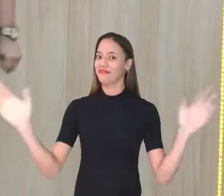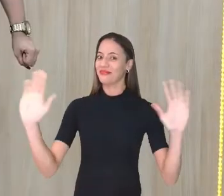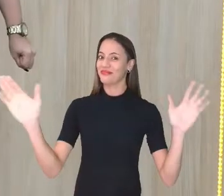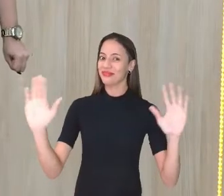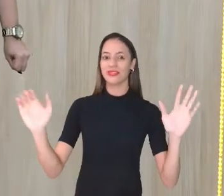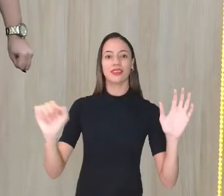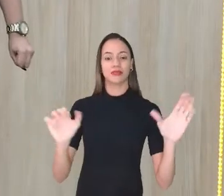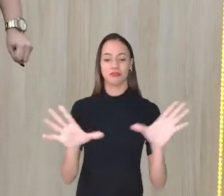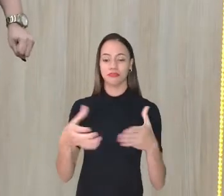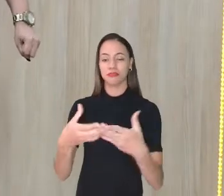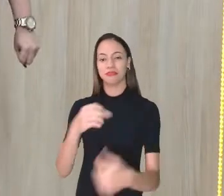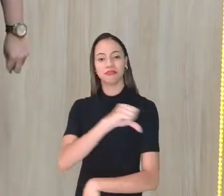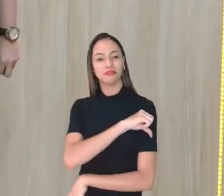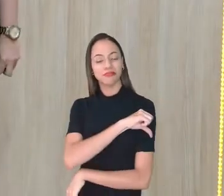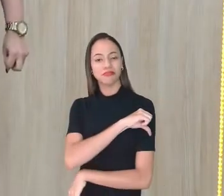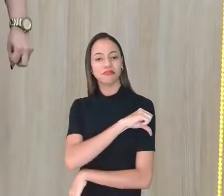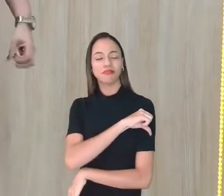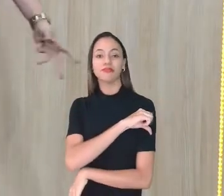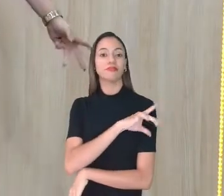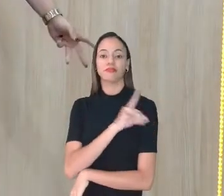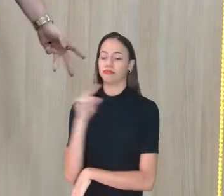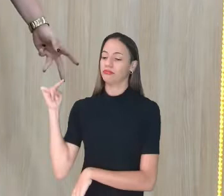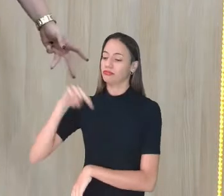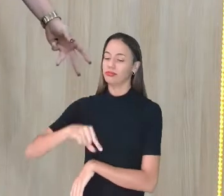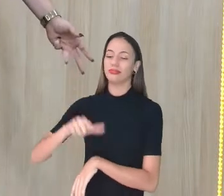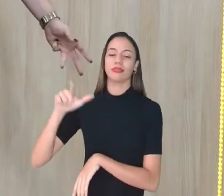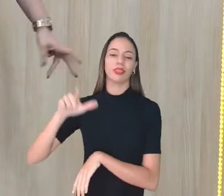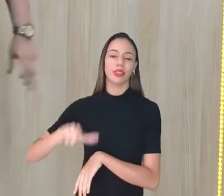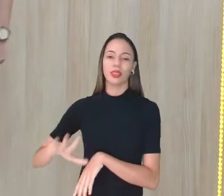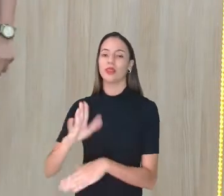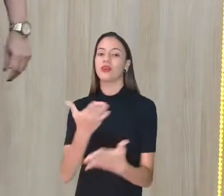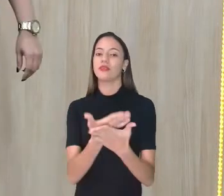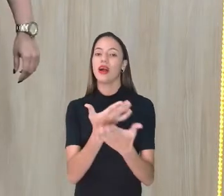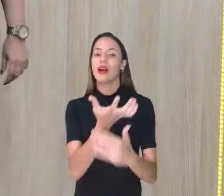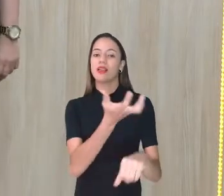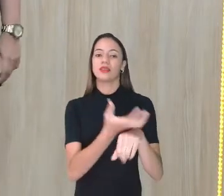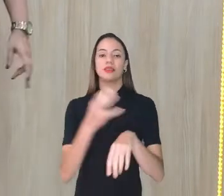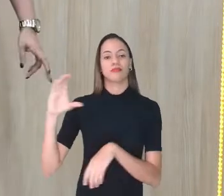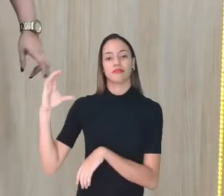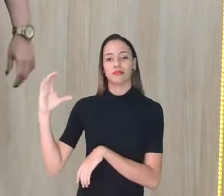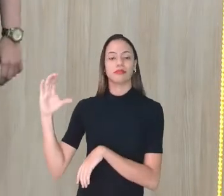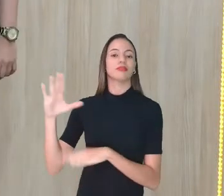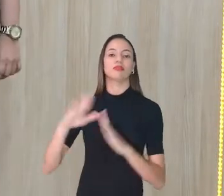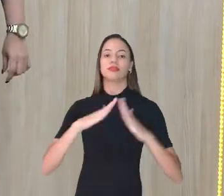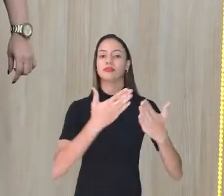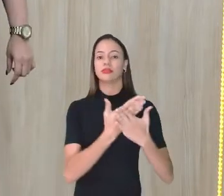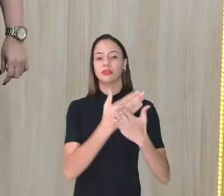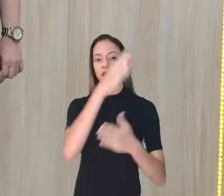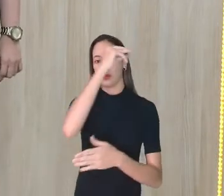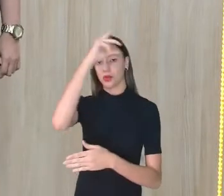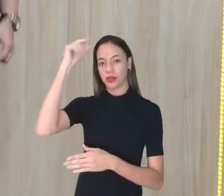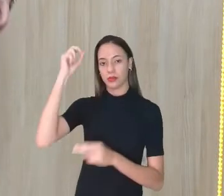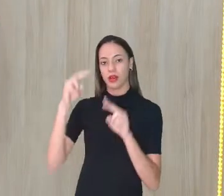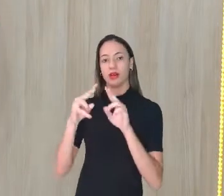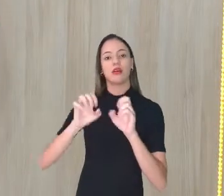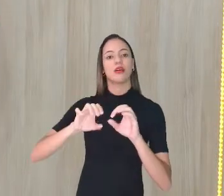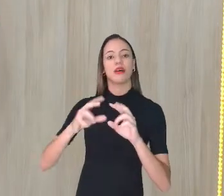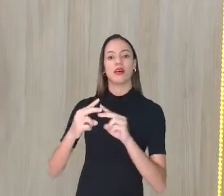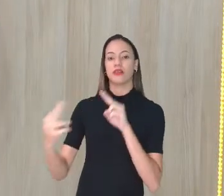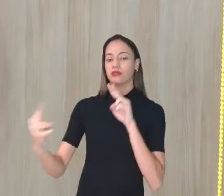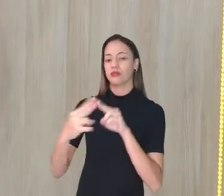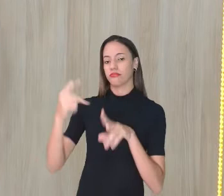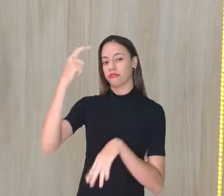aí, meu povo do nono ano? Estou aqui novamente em mais uma aula de ciências da Escola Municipal para Aulas Digitais. Sou a